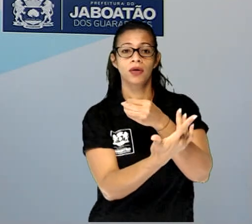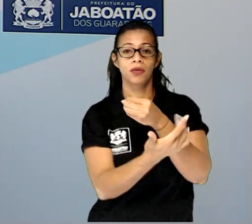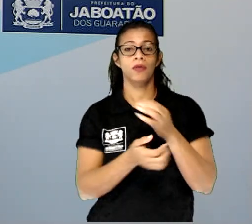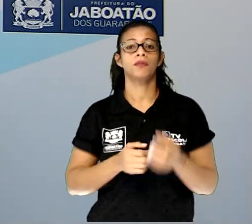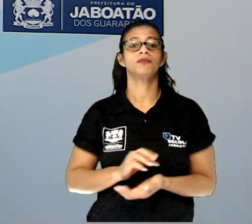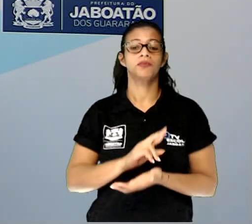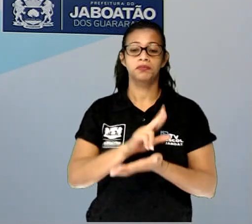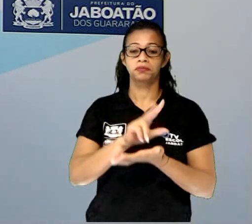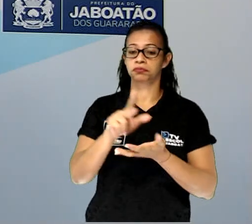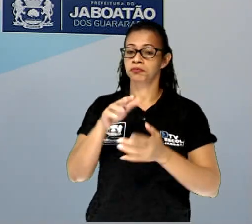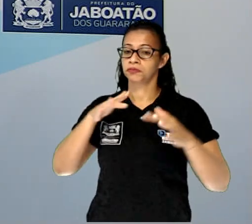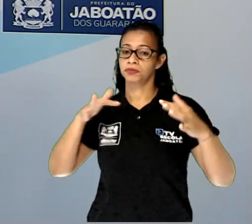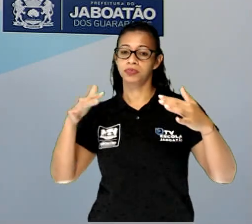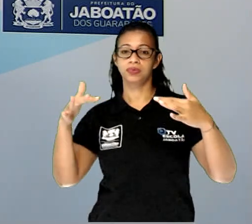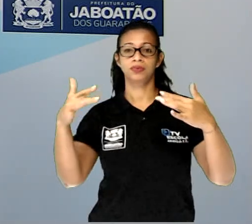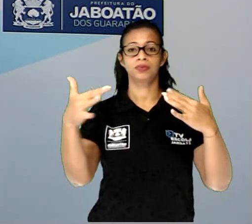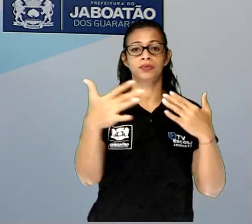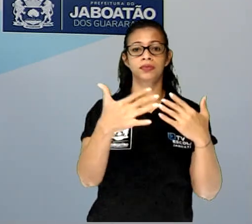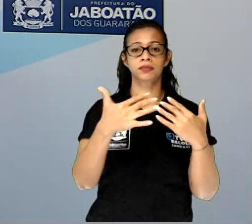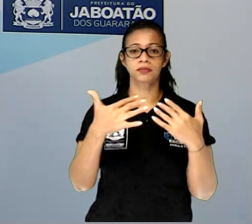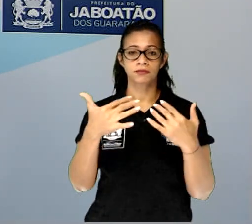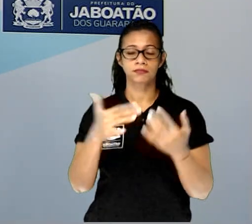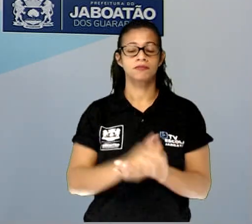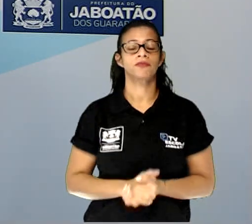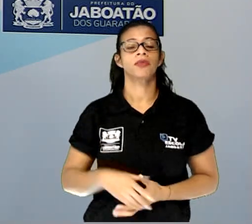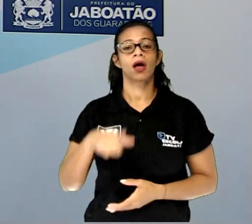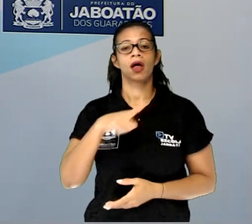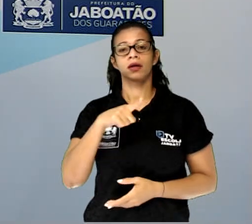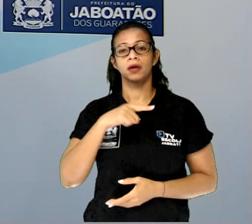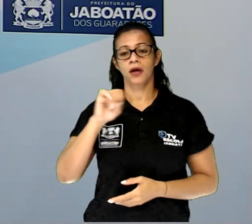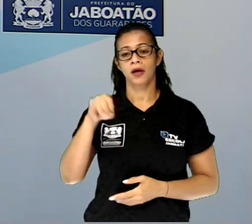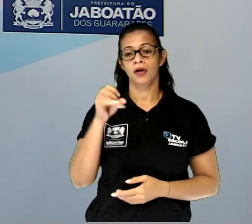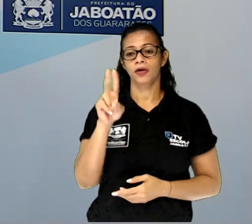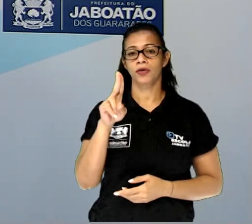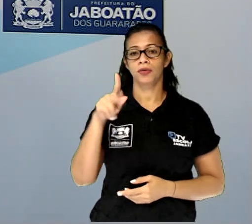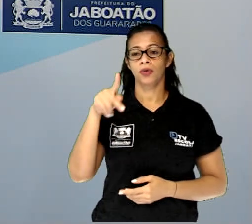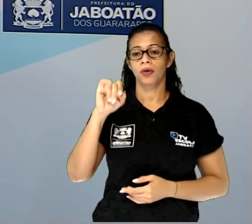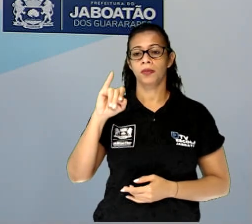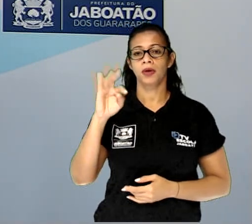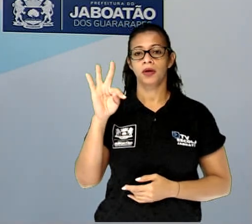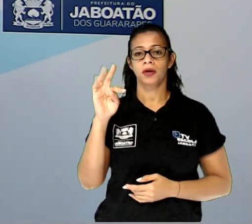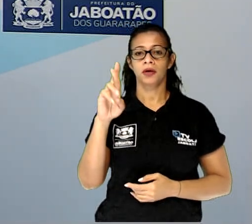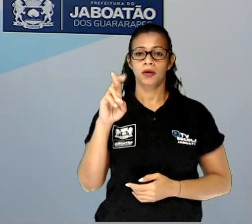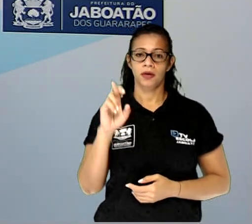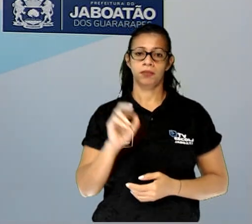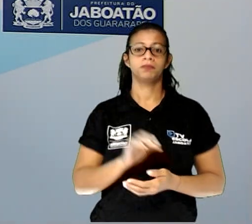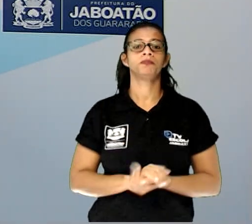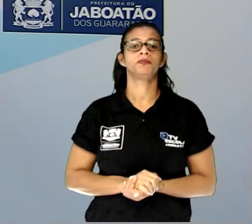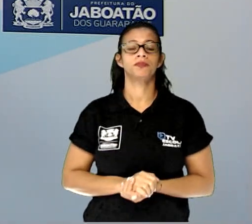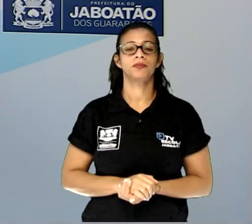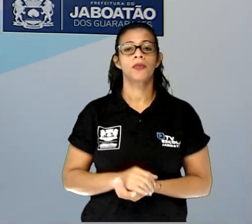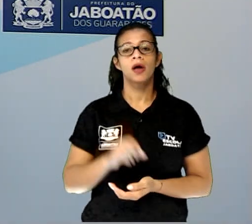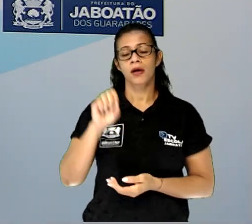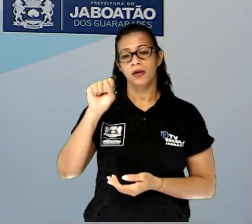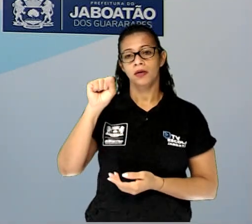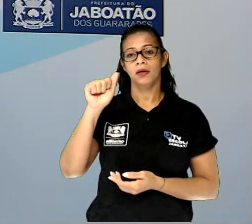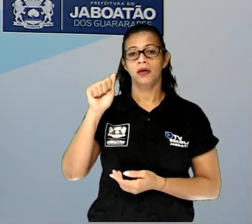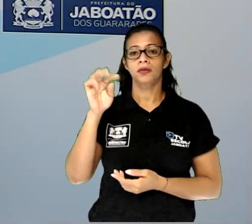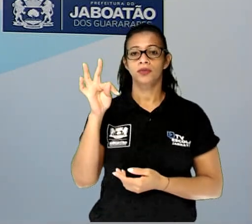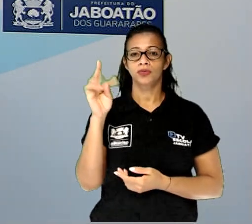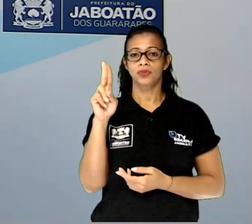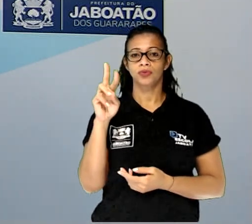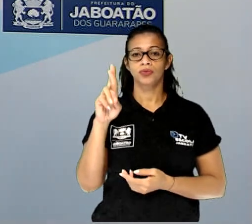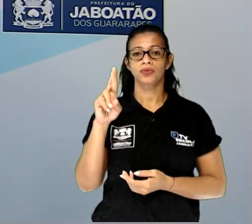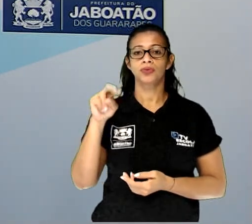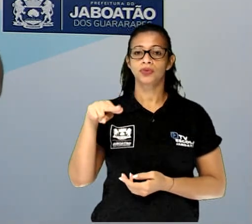planetas internos, né? E aí nós temos Júpiter, Saturno, Urano e Netuno. Esse é um assunto que também você vê lá na sua